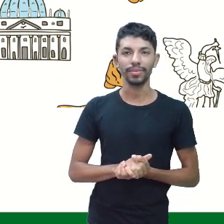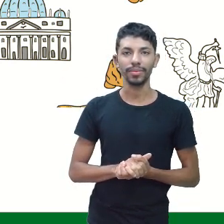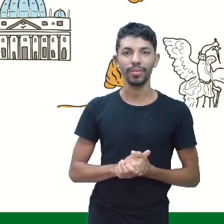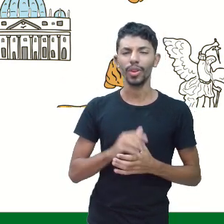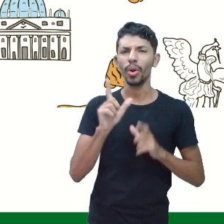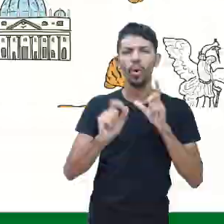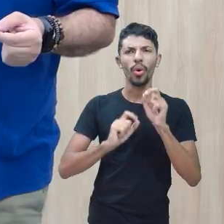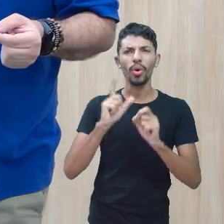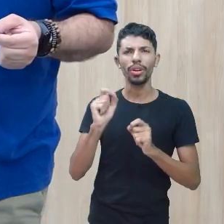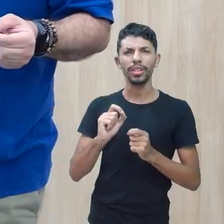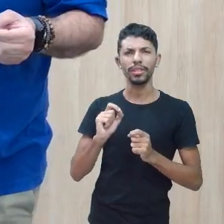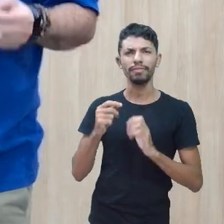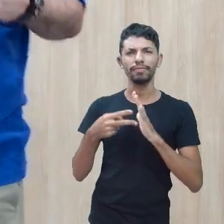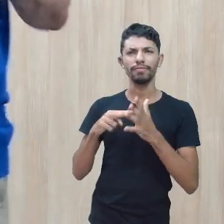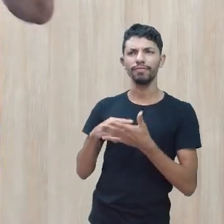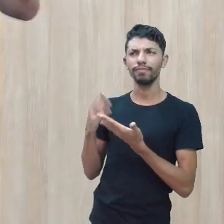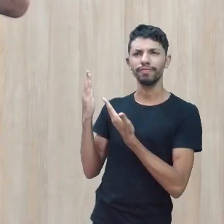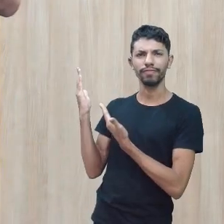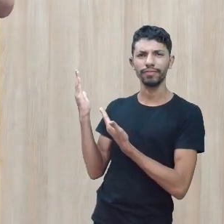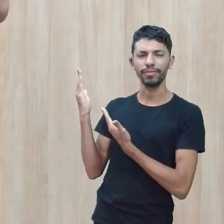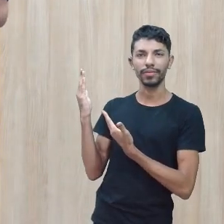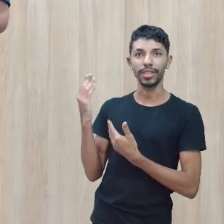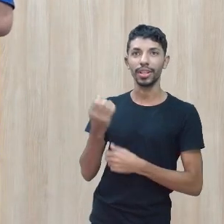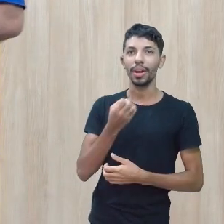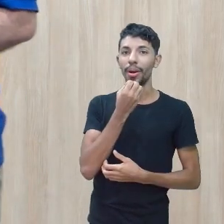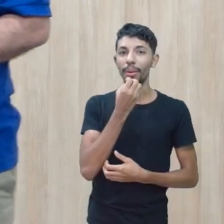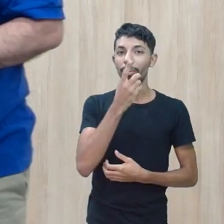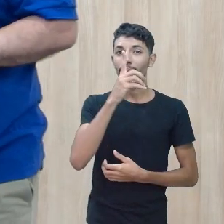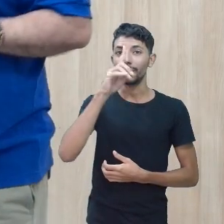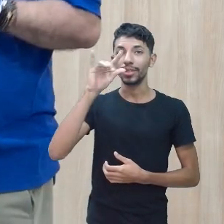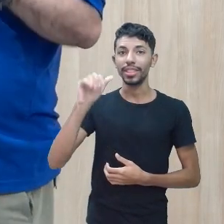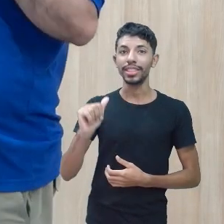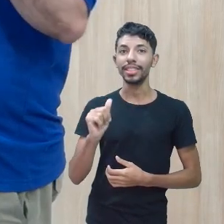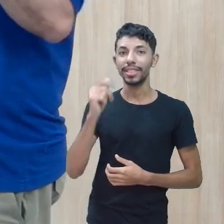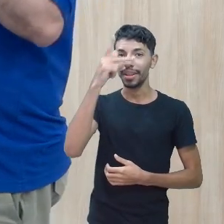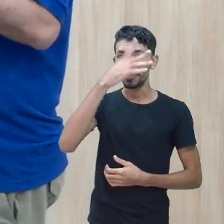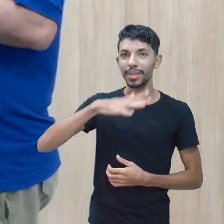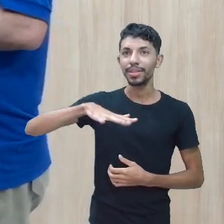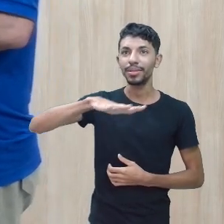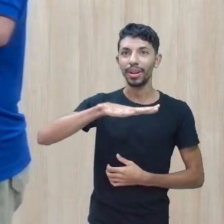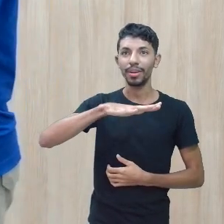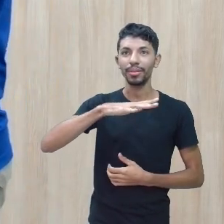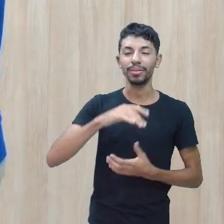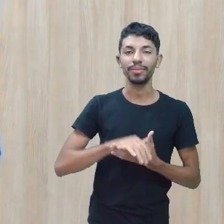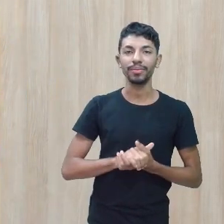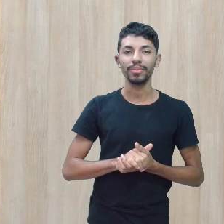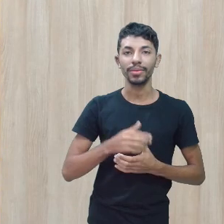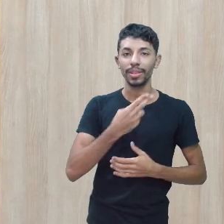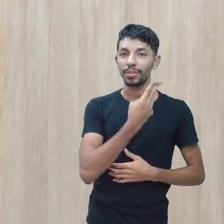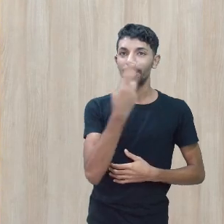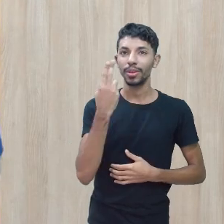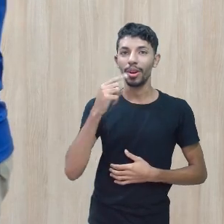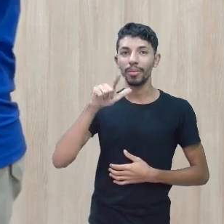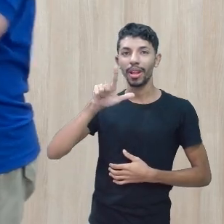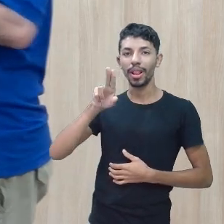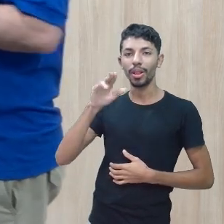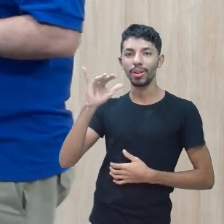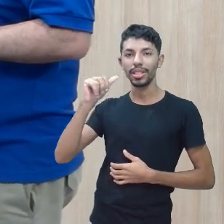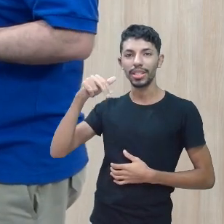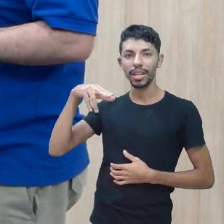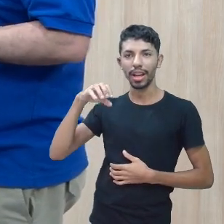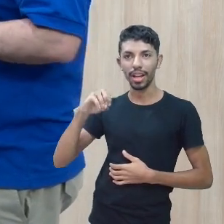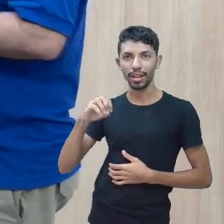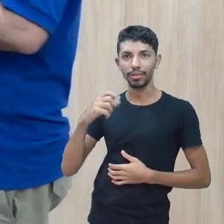é que eu disse para vocês? Bom dia, pessoal. Meu nome é Luciano Júnior, professor de